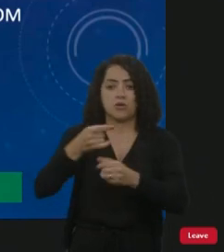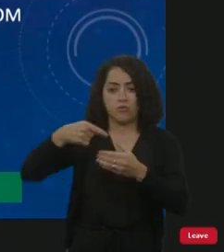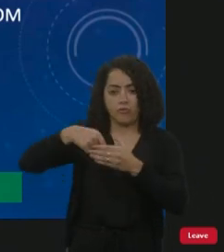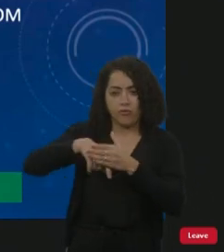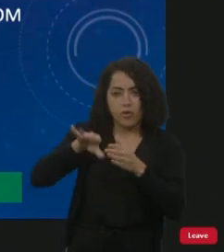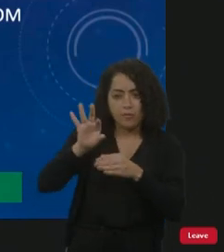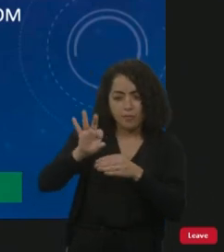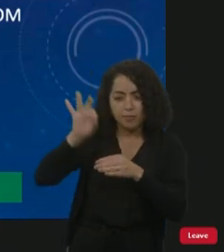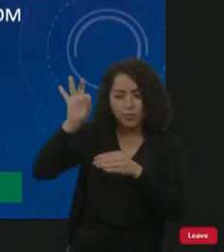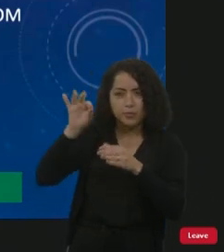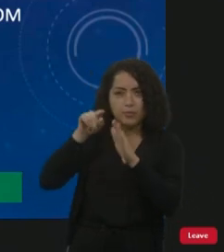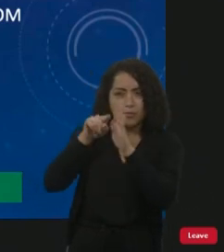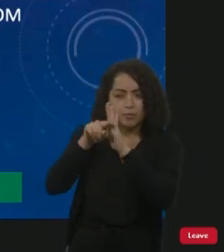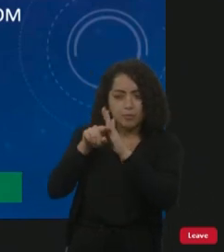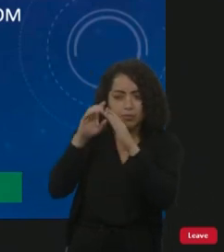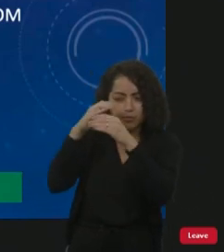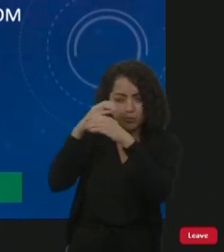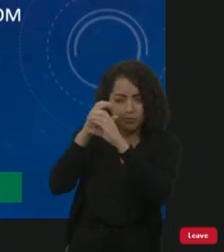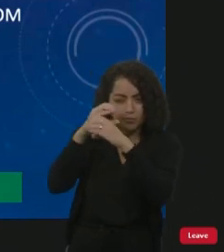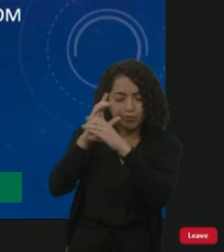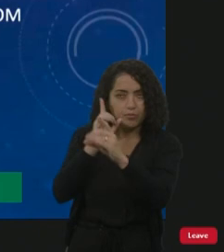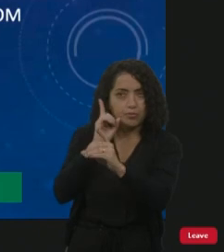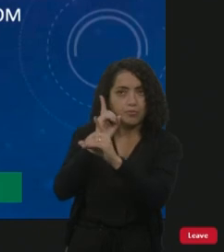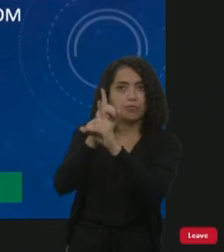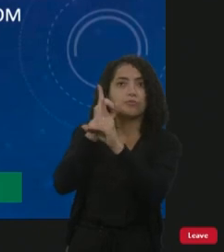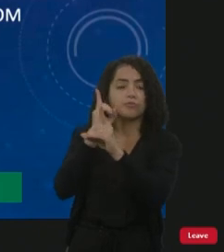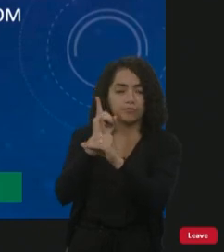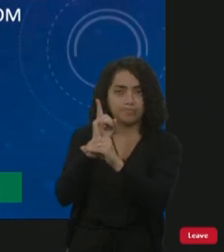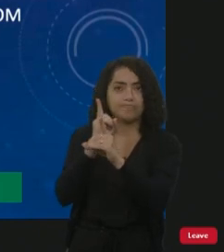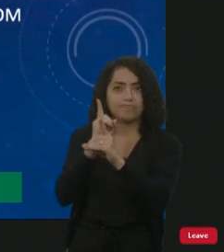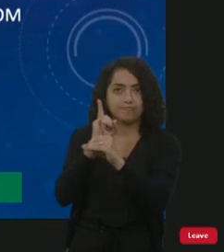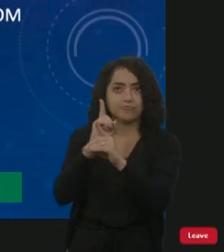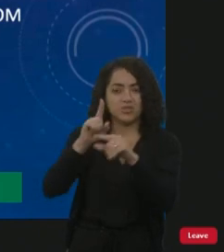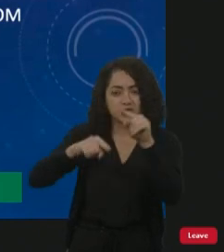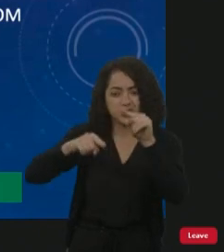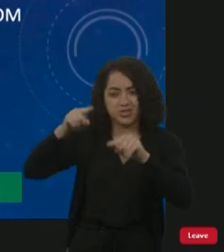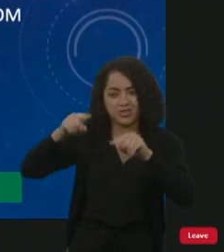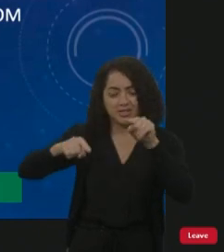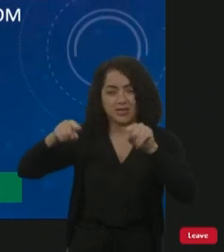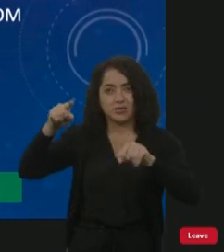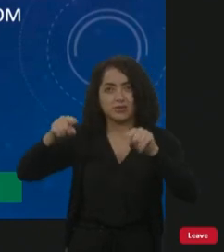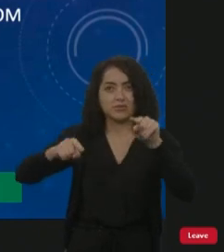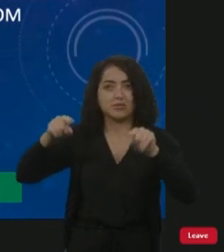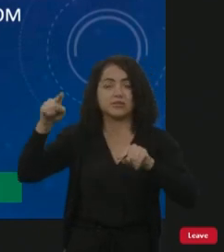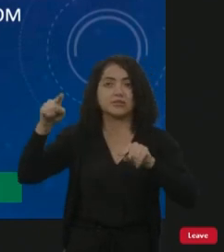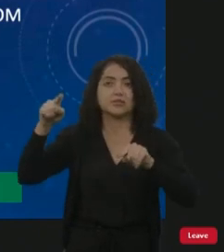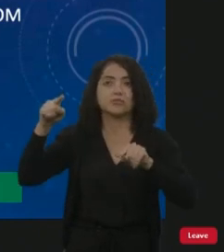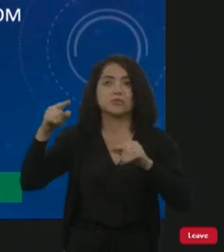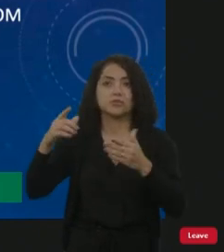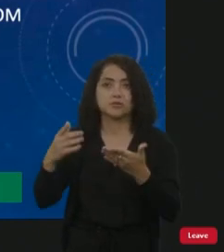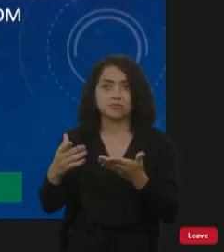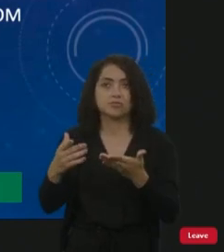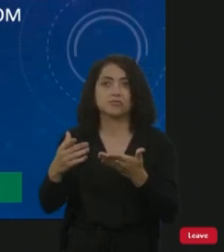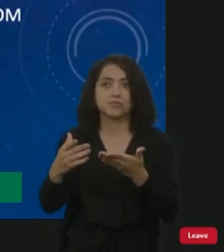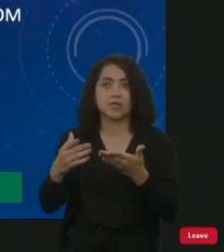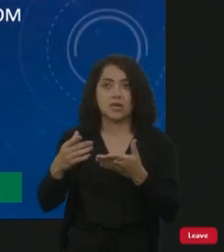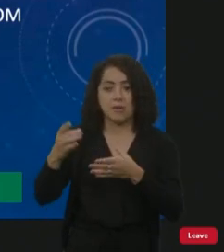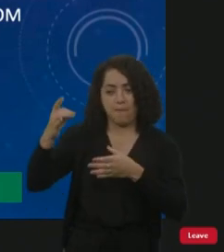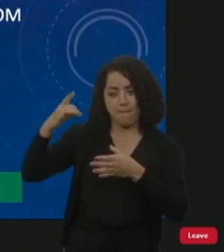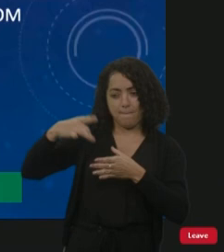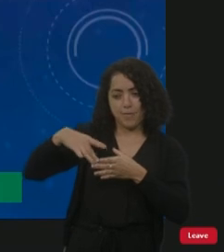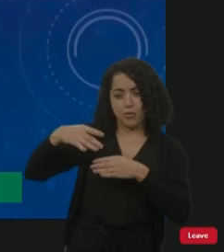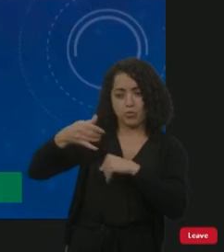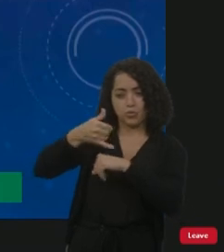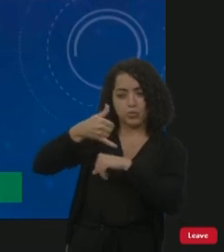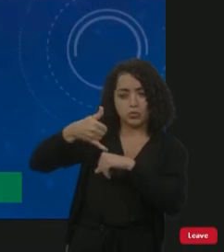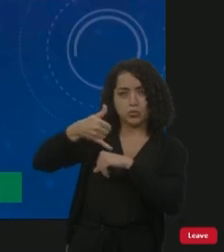E aí foi visto, sim, que ele tinha alterações hepáticas sugestiva de depósito de gordura nesse